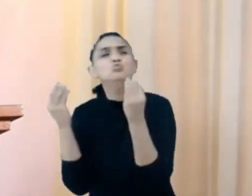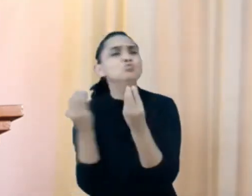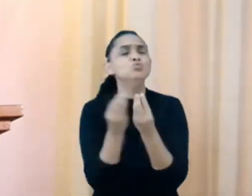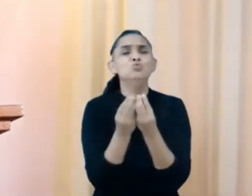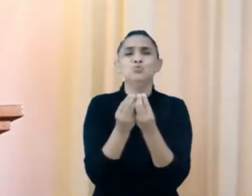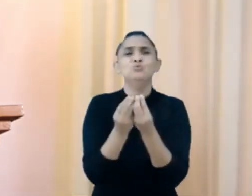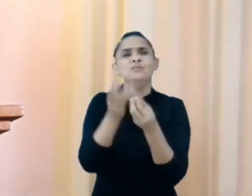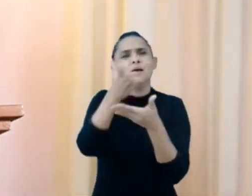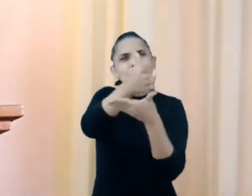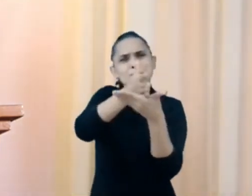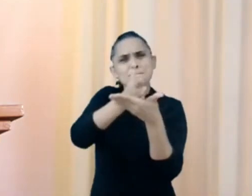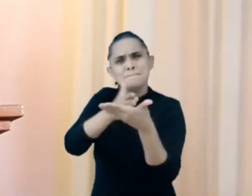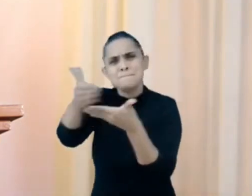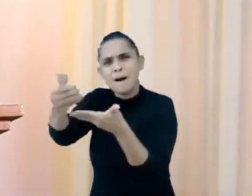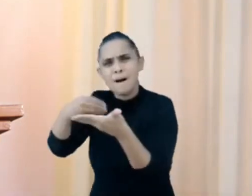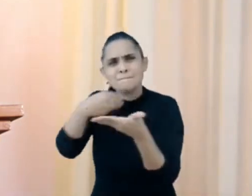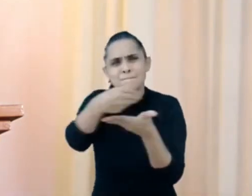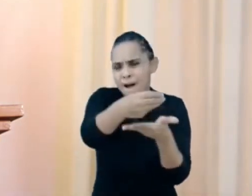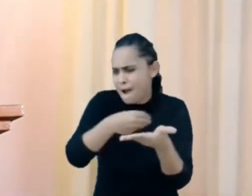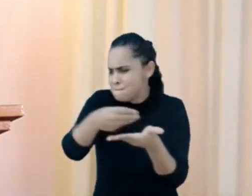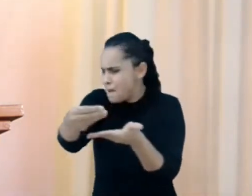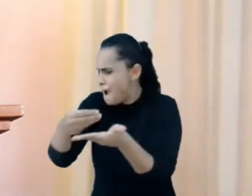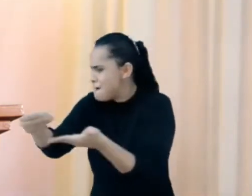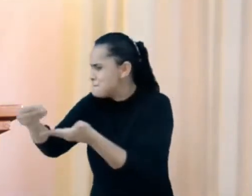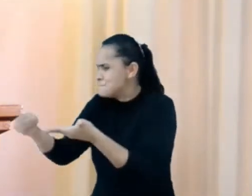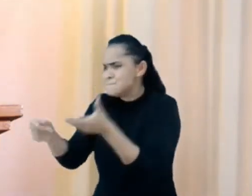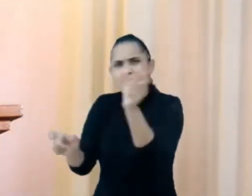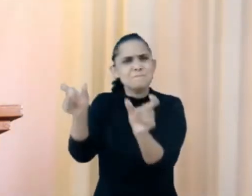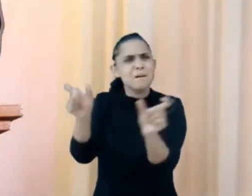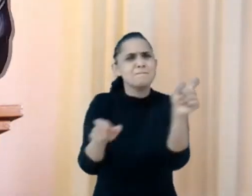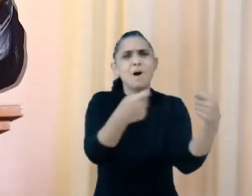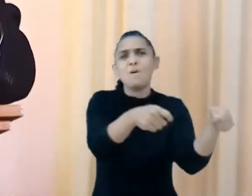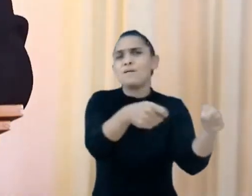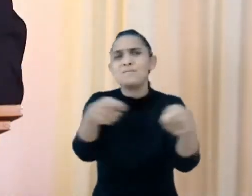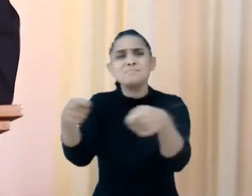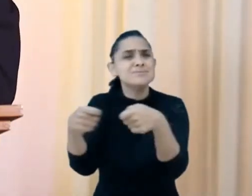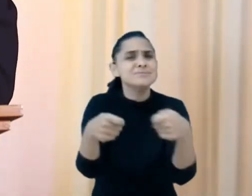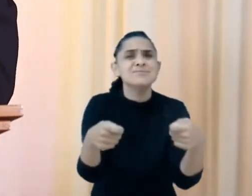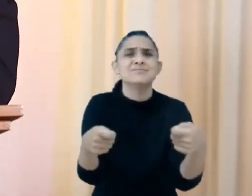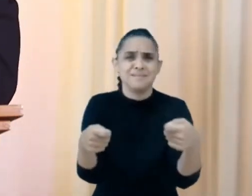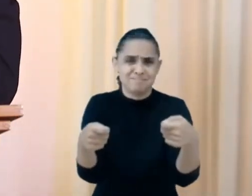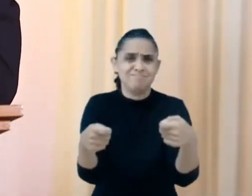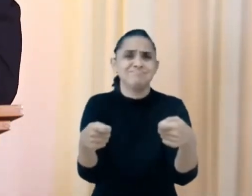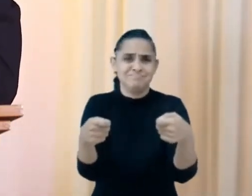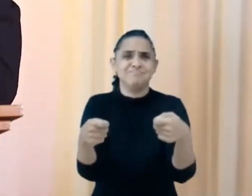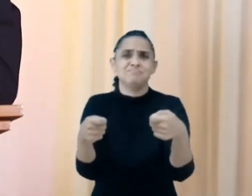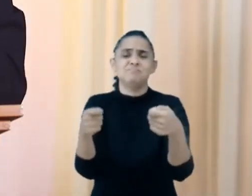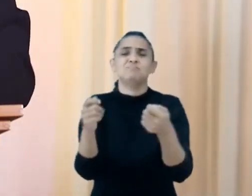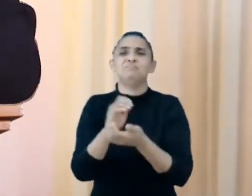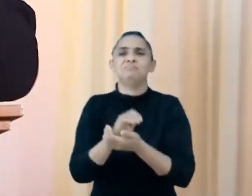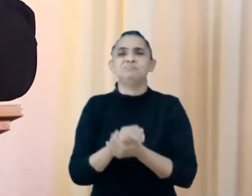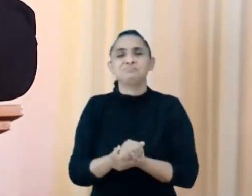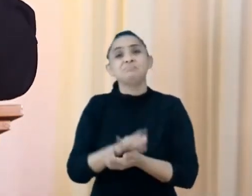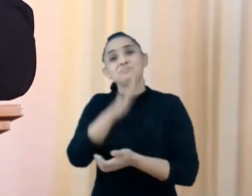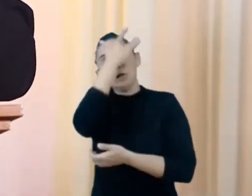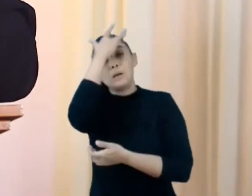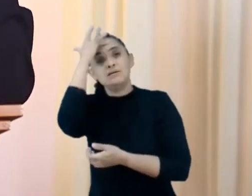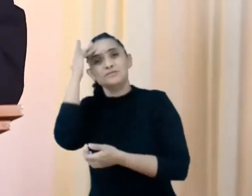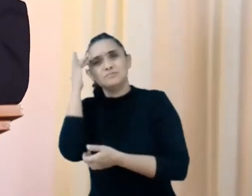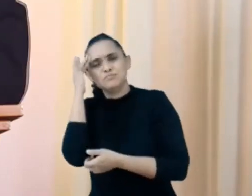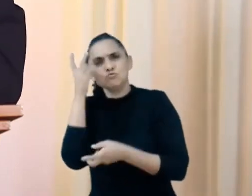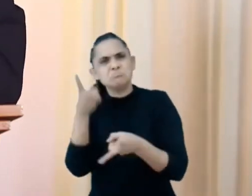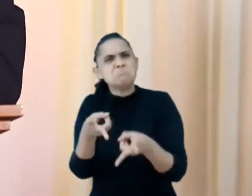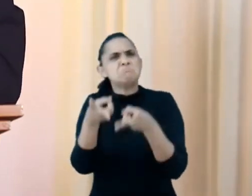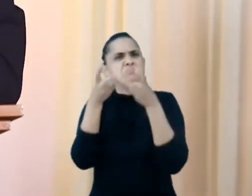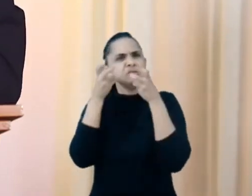repartido conforme a necessidade de cada um. E qual era o resultado disso? As pessoas viam